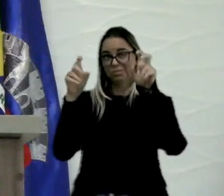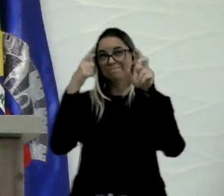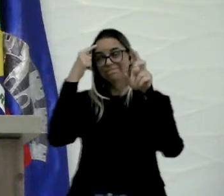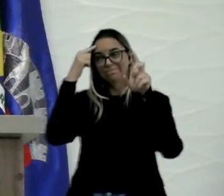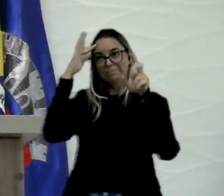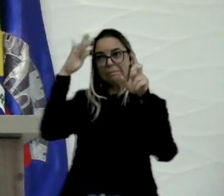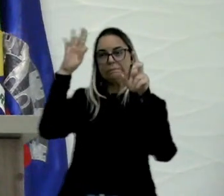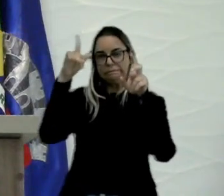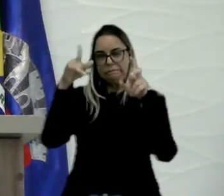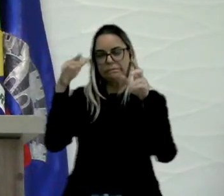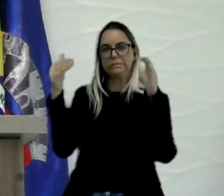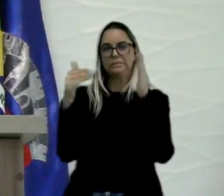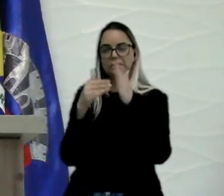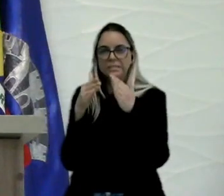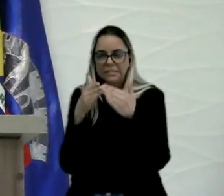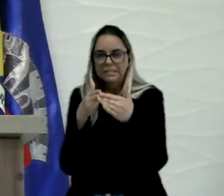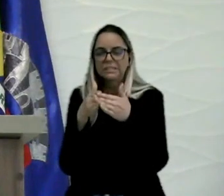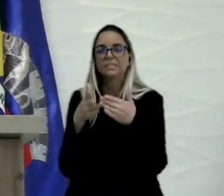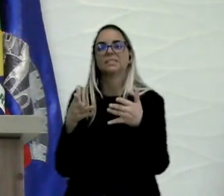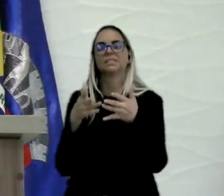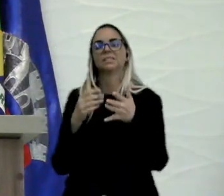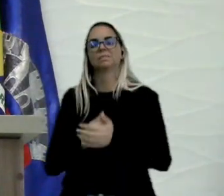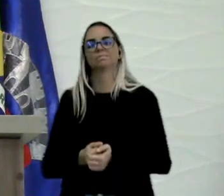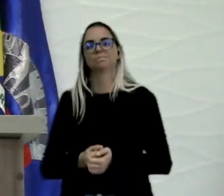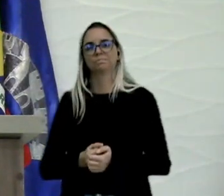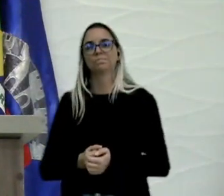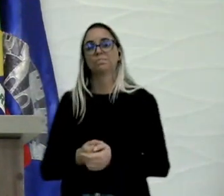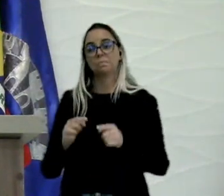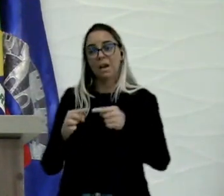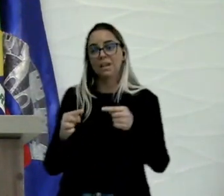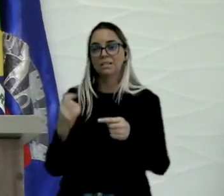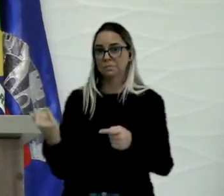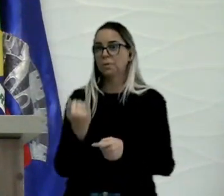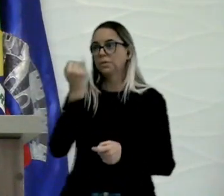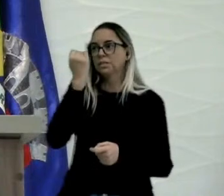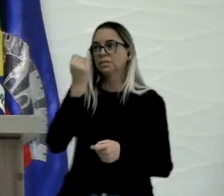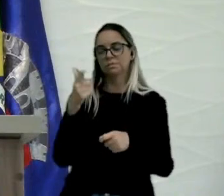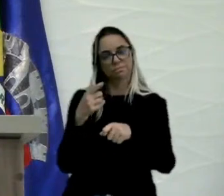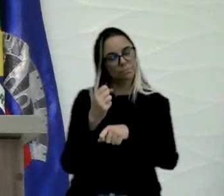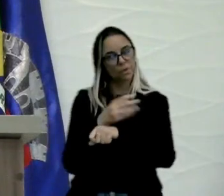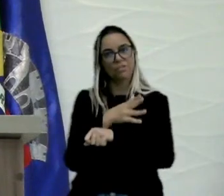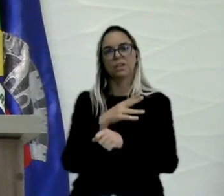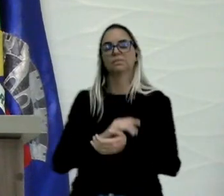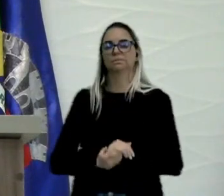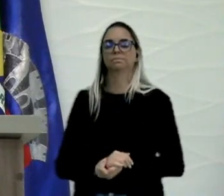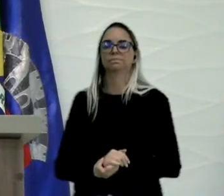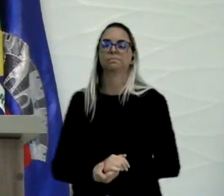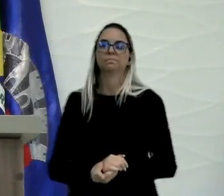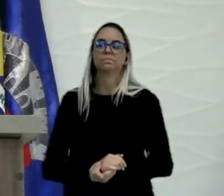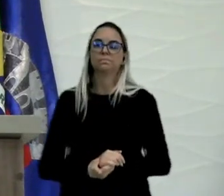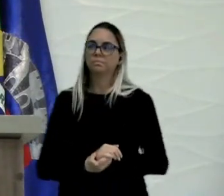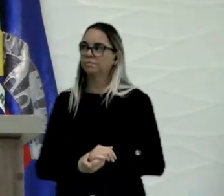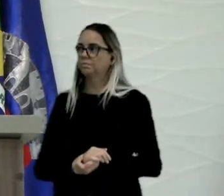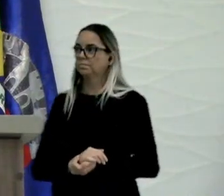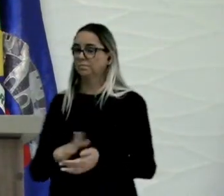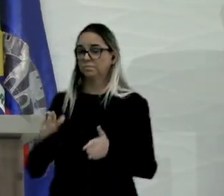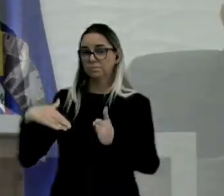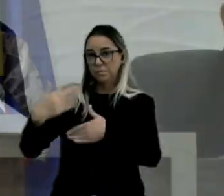era para ter entrar de outro assunto mas é viável e vamos aprovara